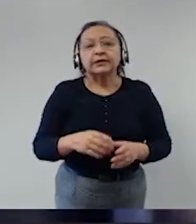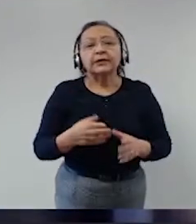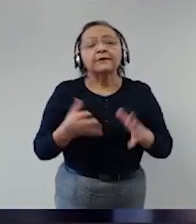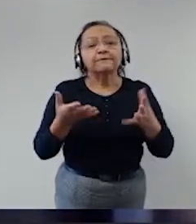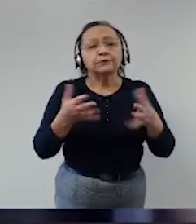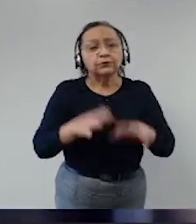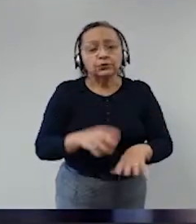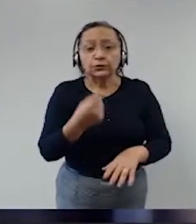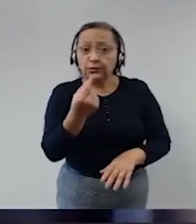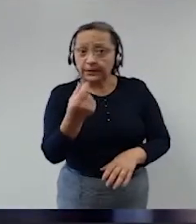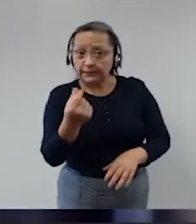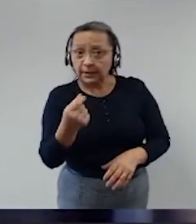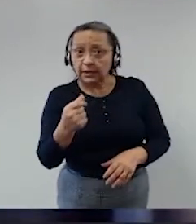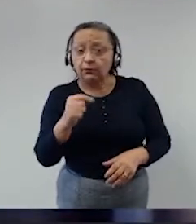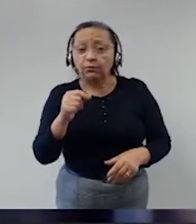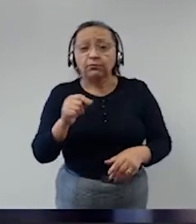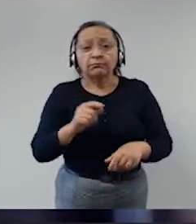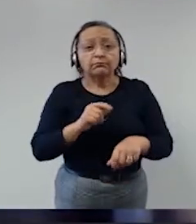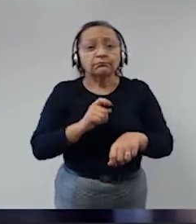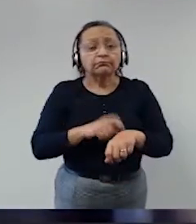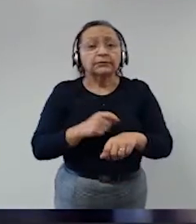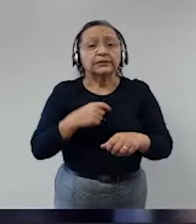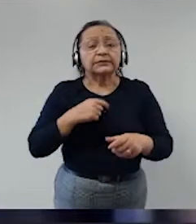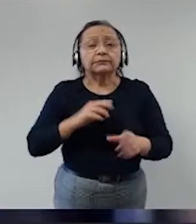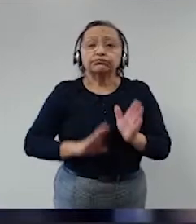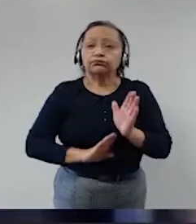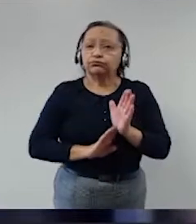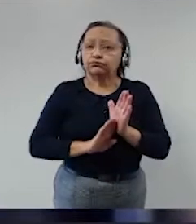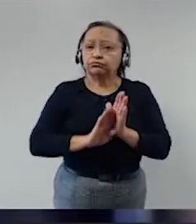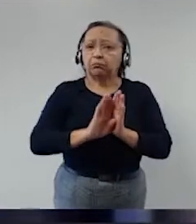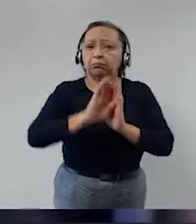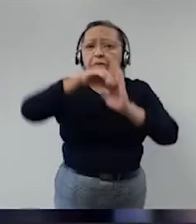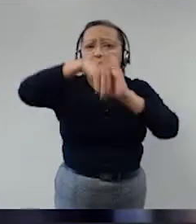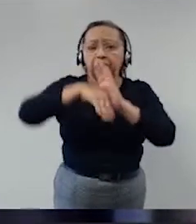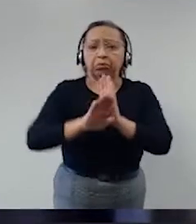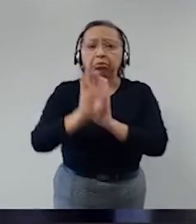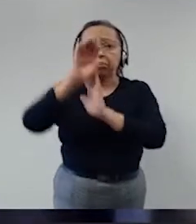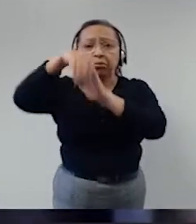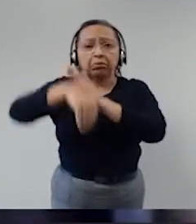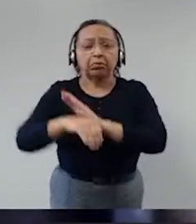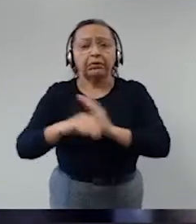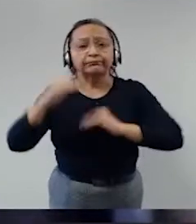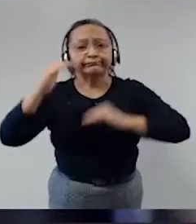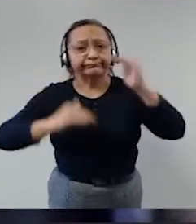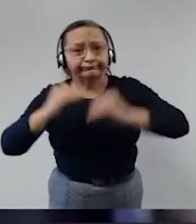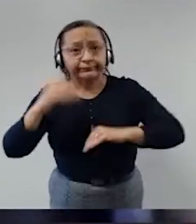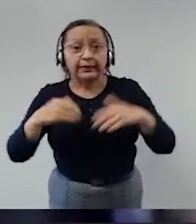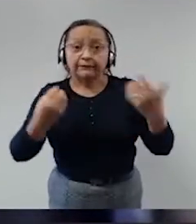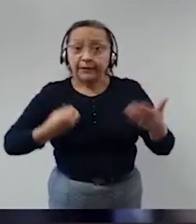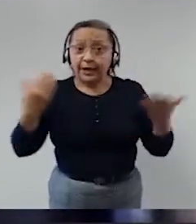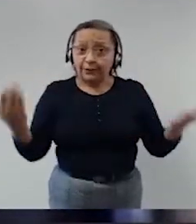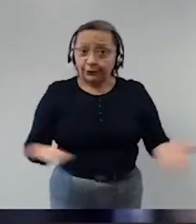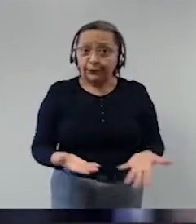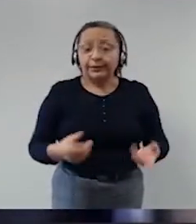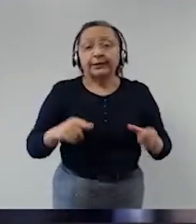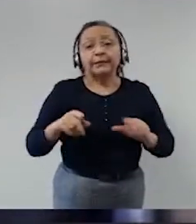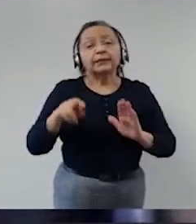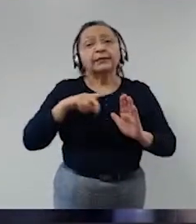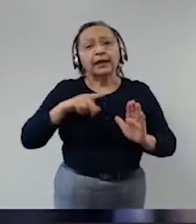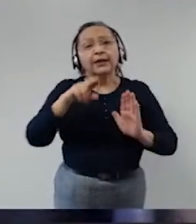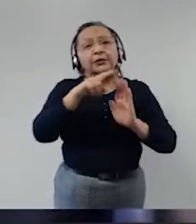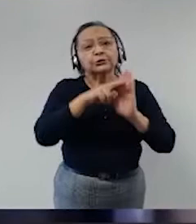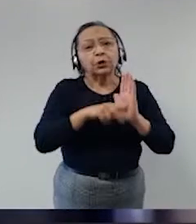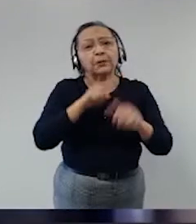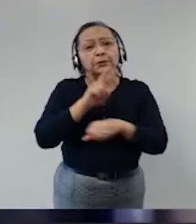capital, baseadas nessa crescente desregulamentação em que vivemos, né, atualmente, das normas cogentes